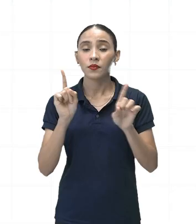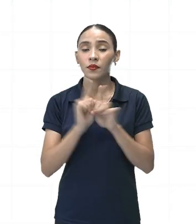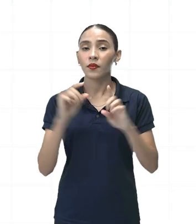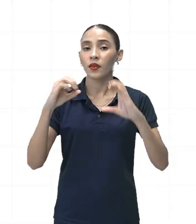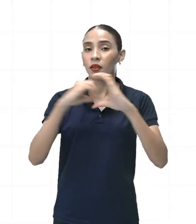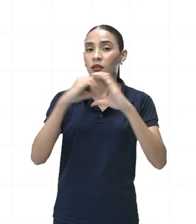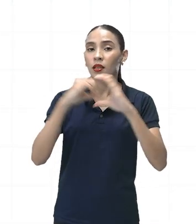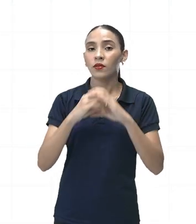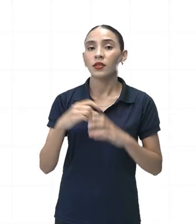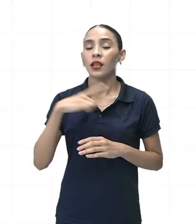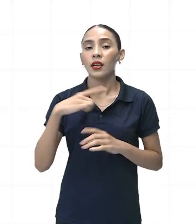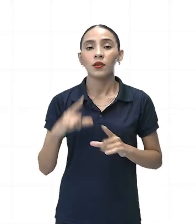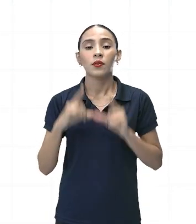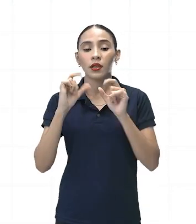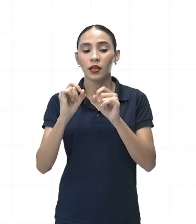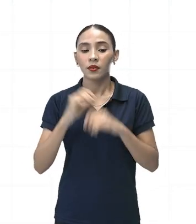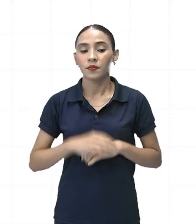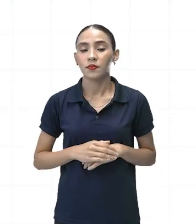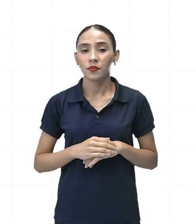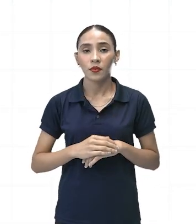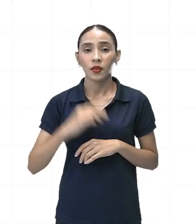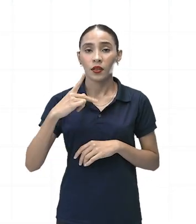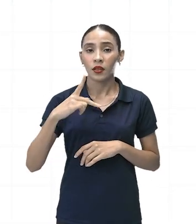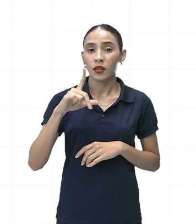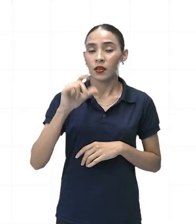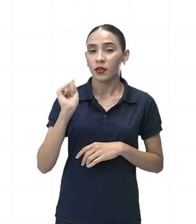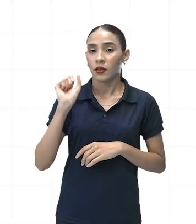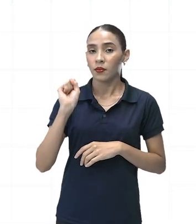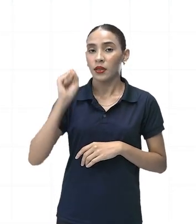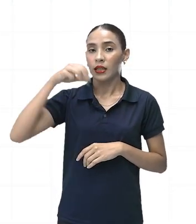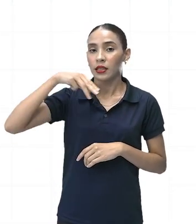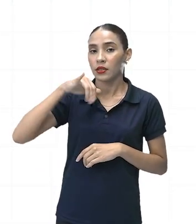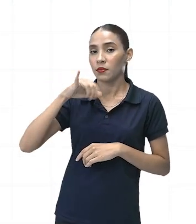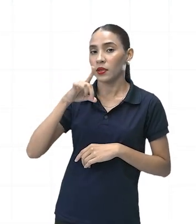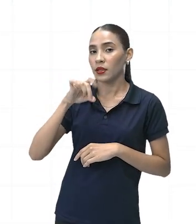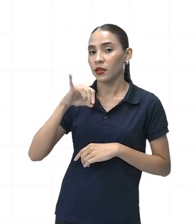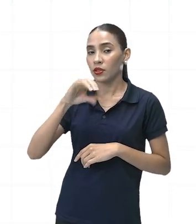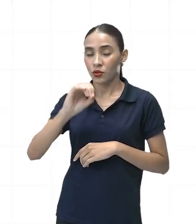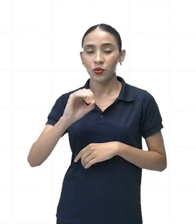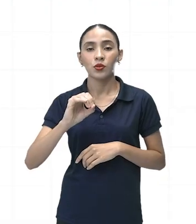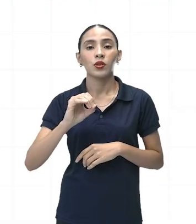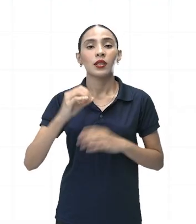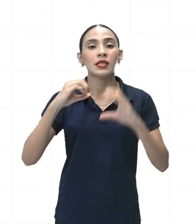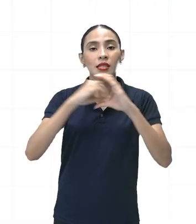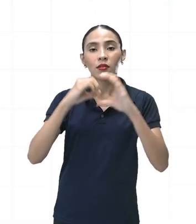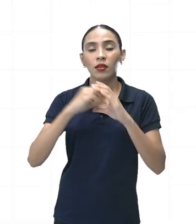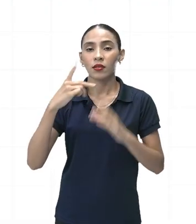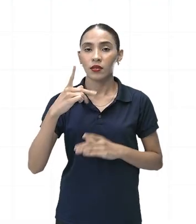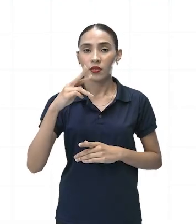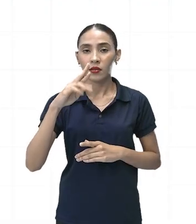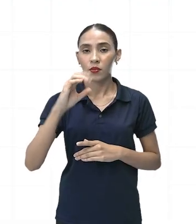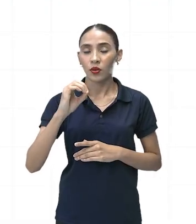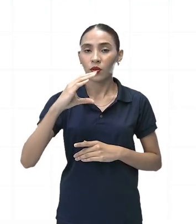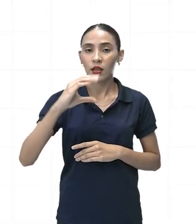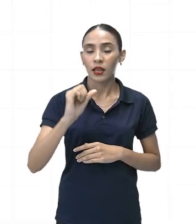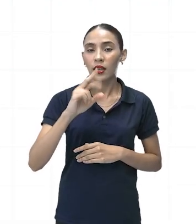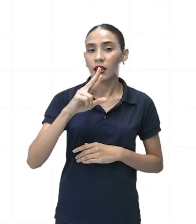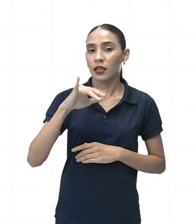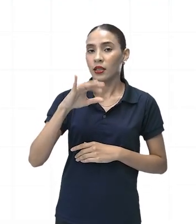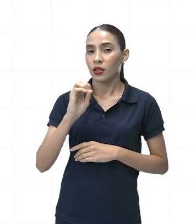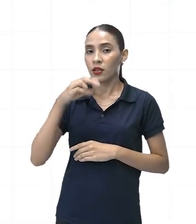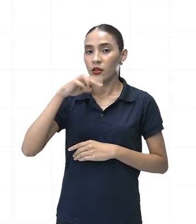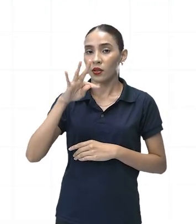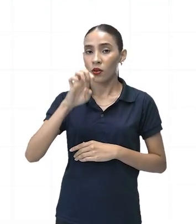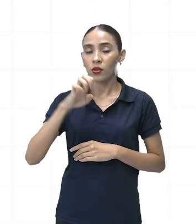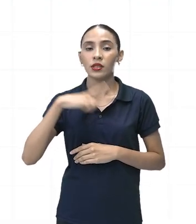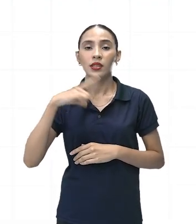Muitas dessas células também possuem o que nós chamamos de plasmídios. Que células, professoras? As procariontes. Então,